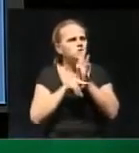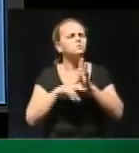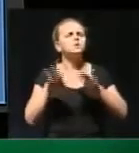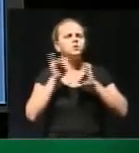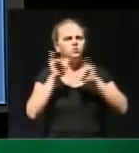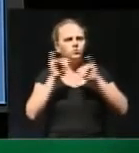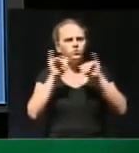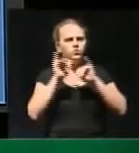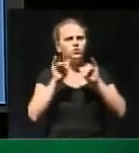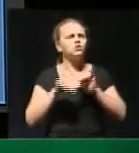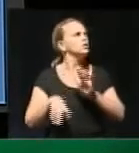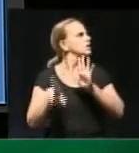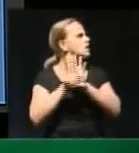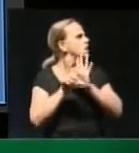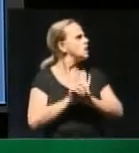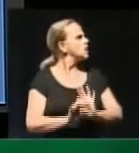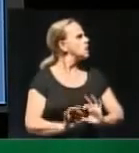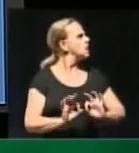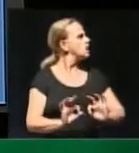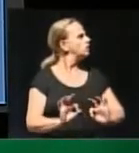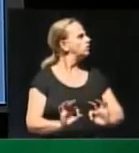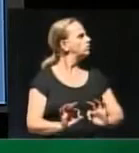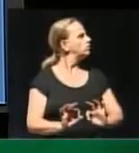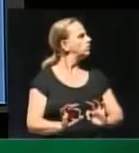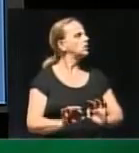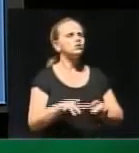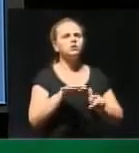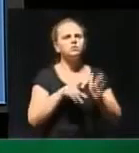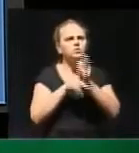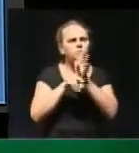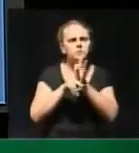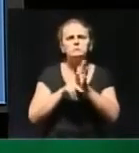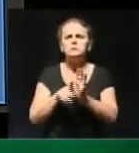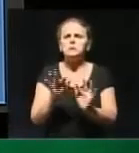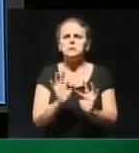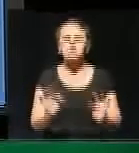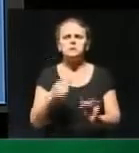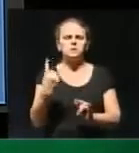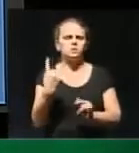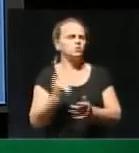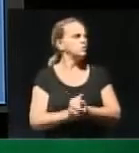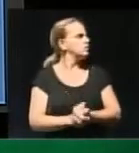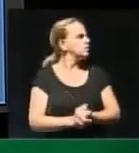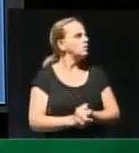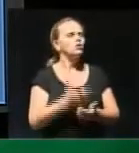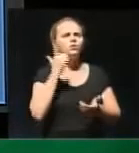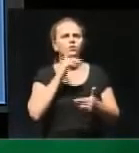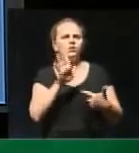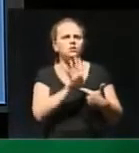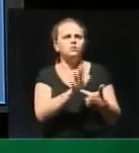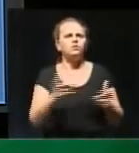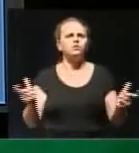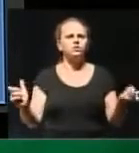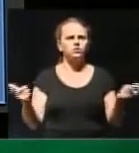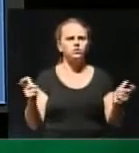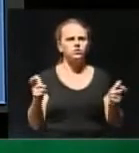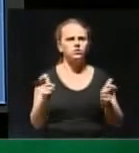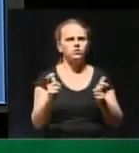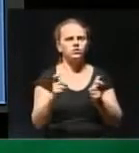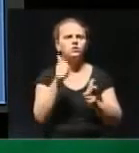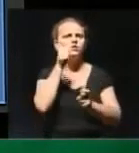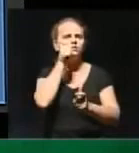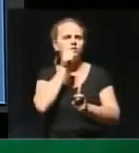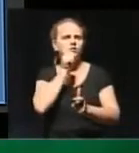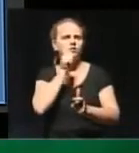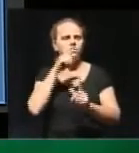partir do NIH, isso é um estudo completamente independente, em que ele observou a redução da transmissão do HIV de mãe para